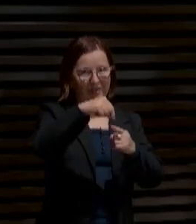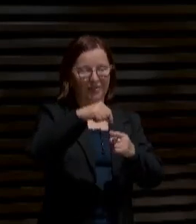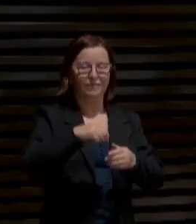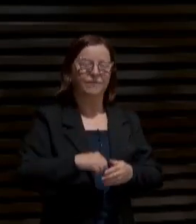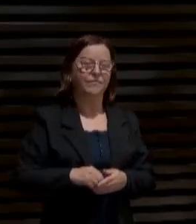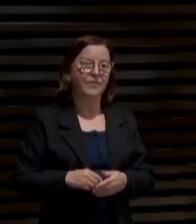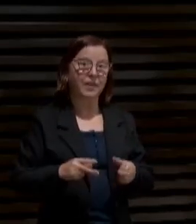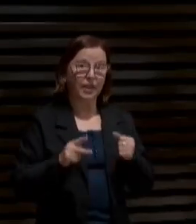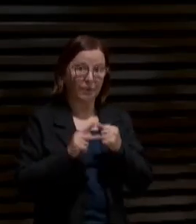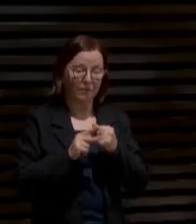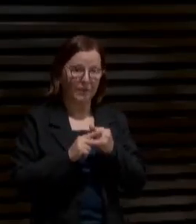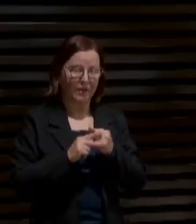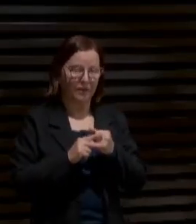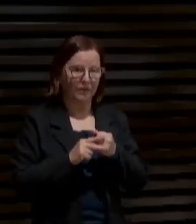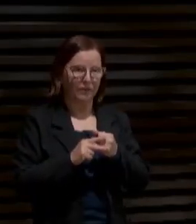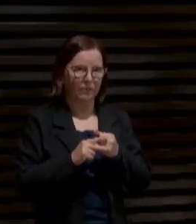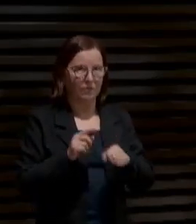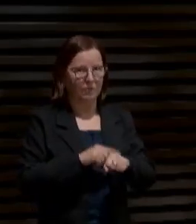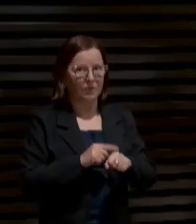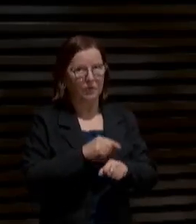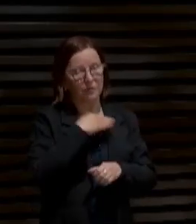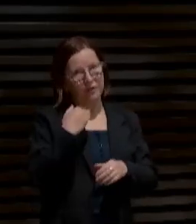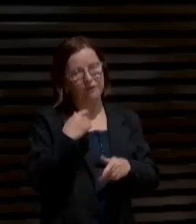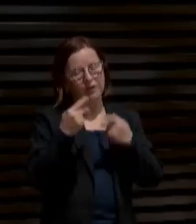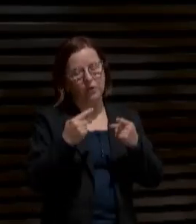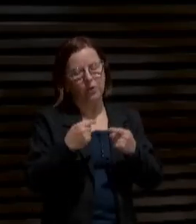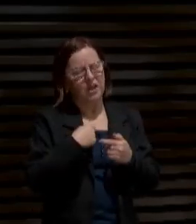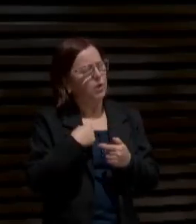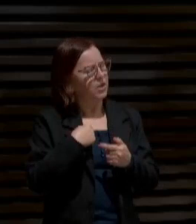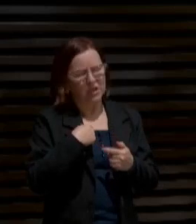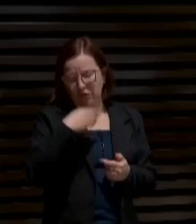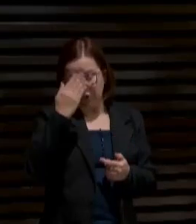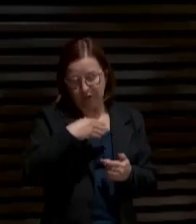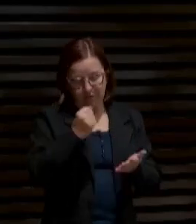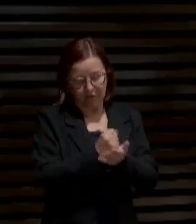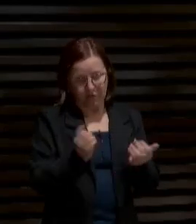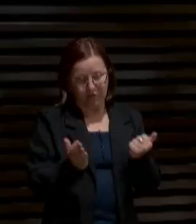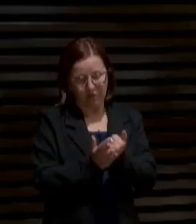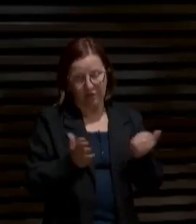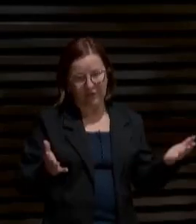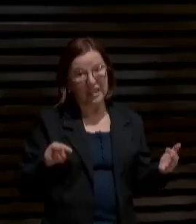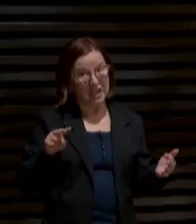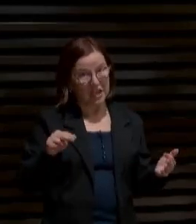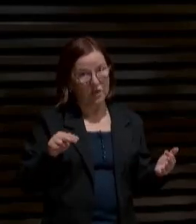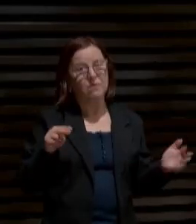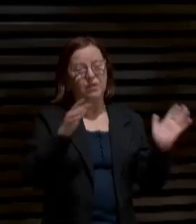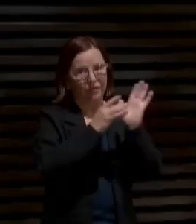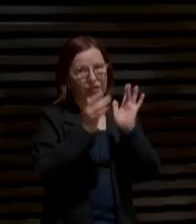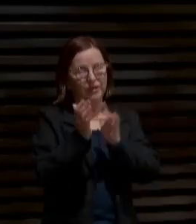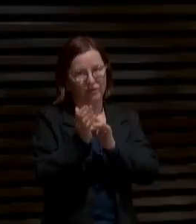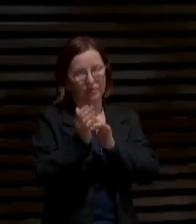e Pedro ao morrer disse que ele não era digno de ser crucificado Como Jesus